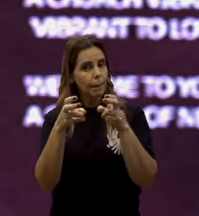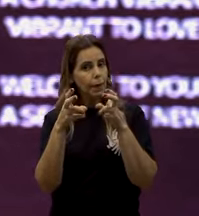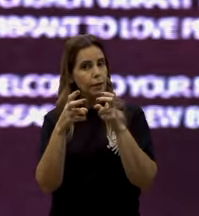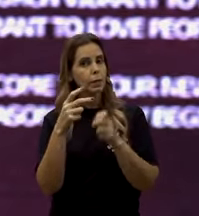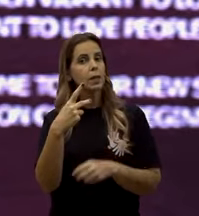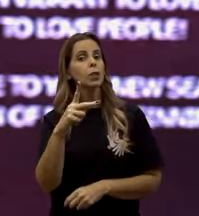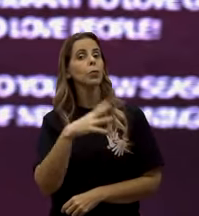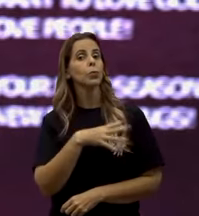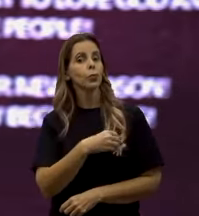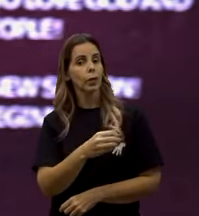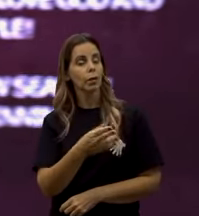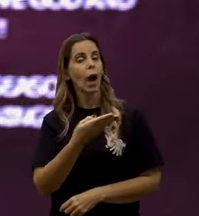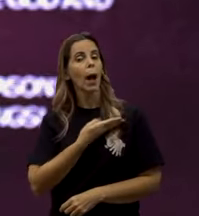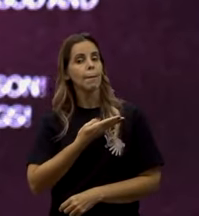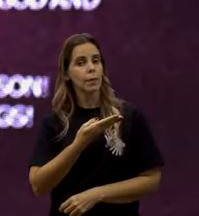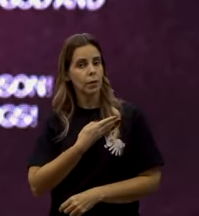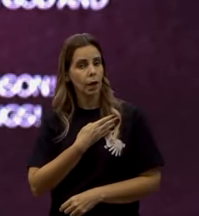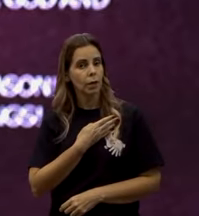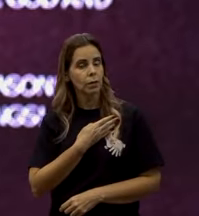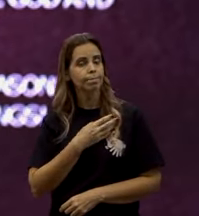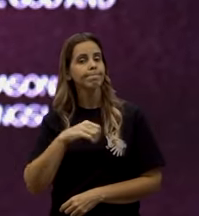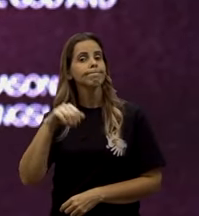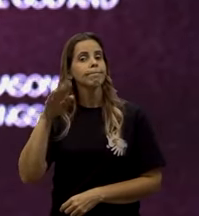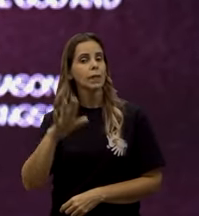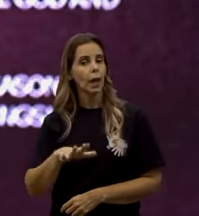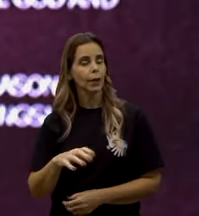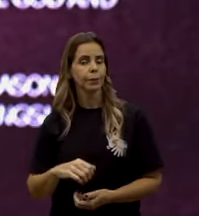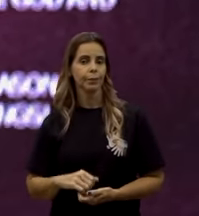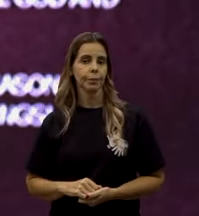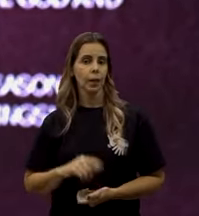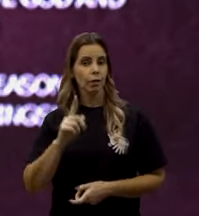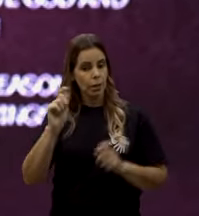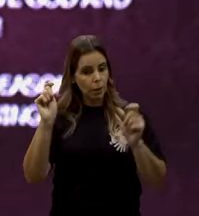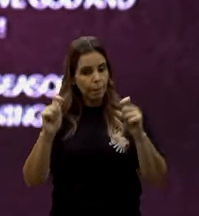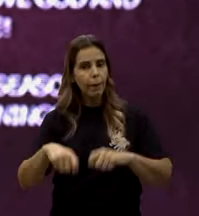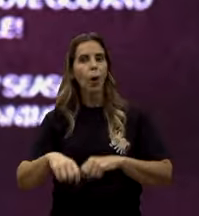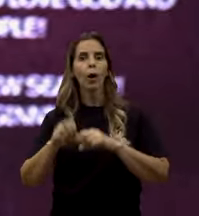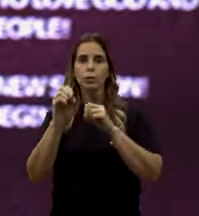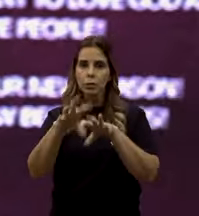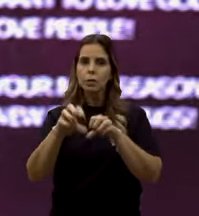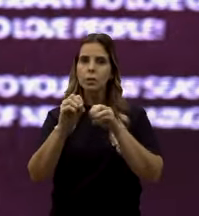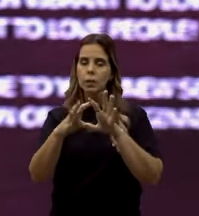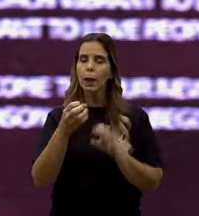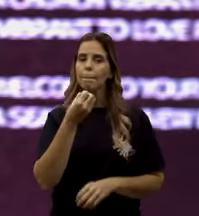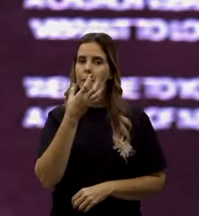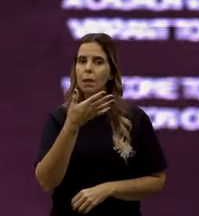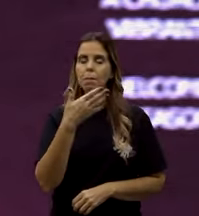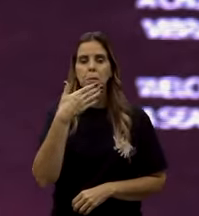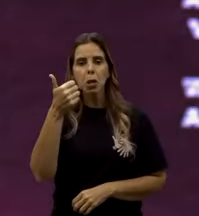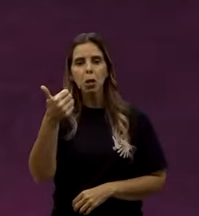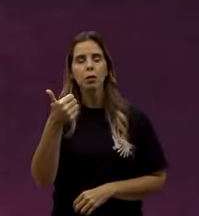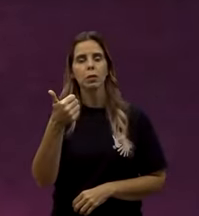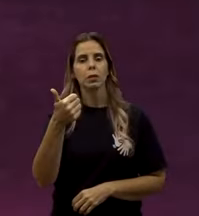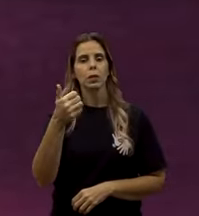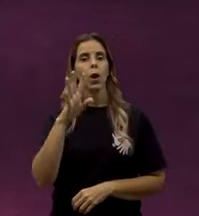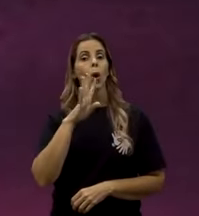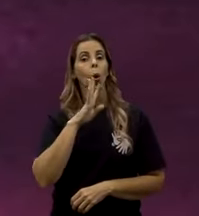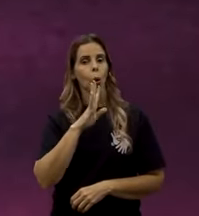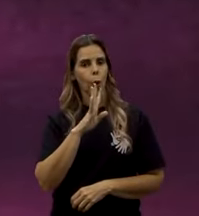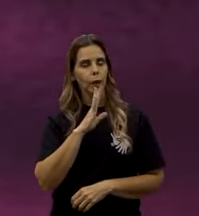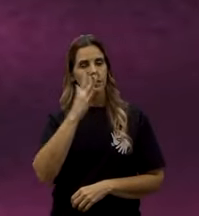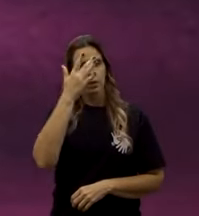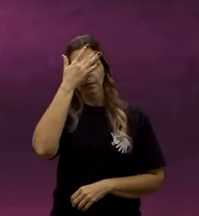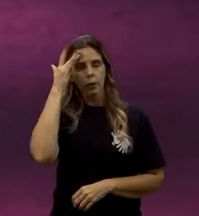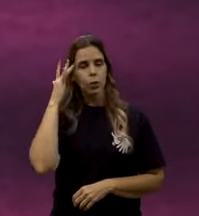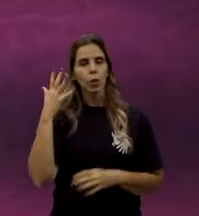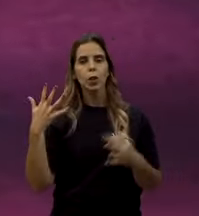e tá aí você pode dar o melhor em c irmão tem jeito você pode ter tido eu conheço pessoas maravilhosas mais que os filhos